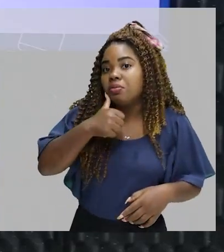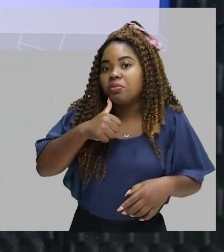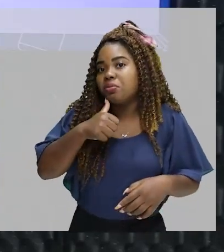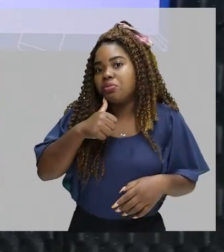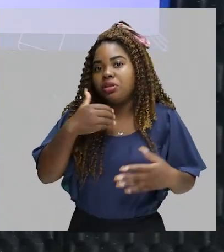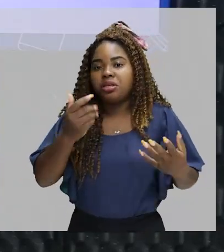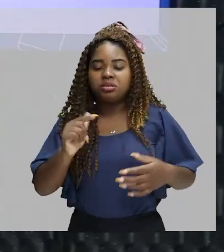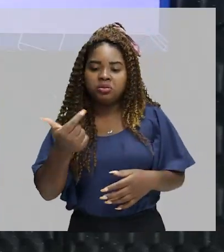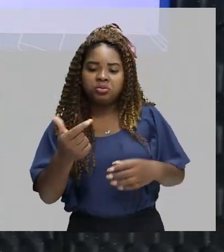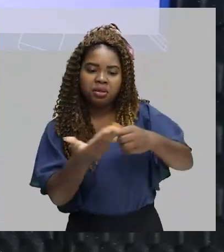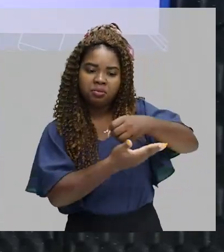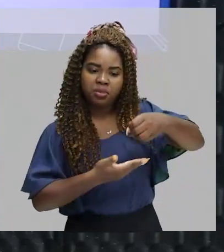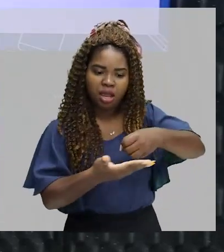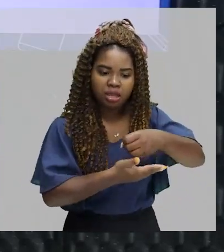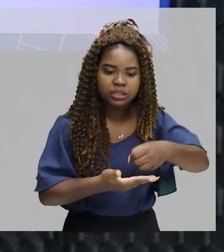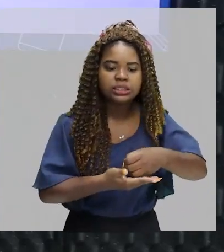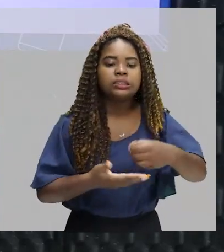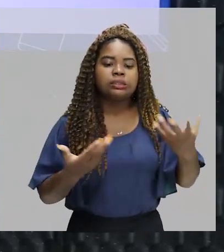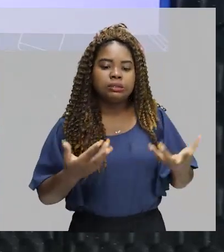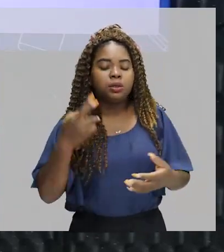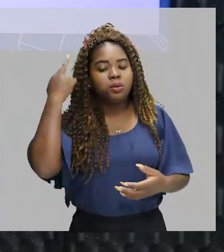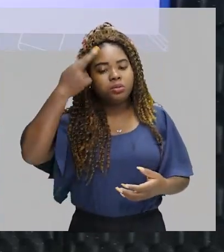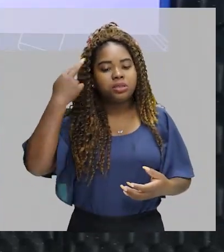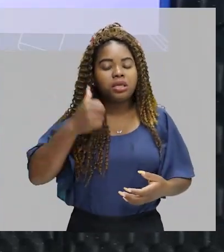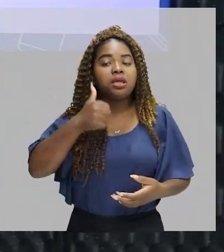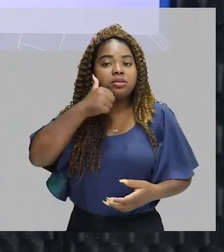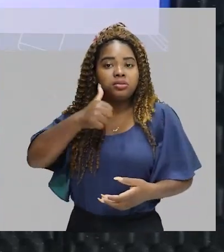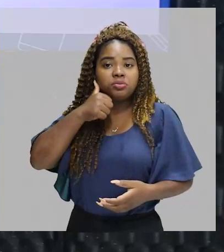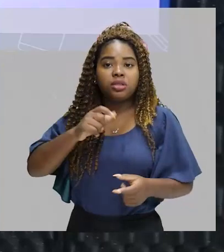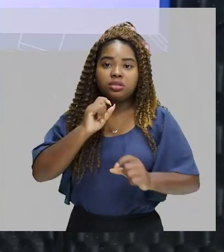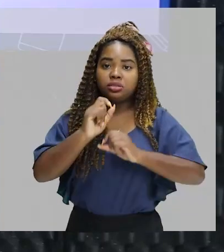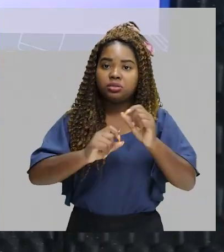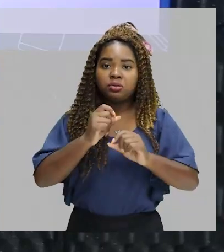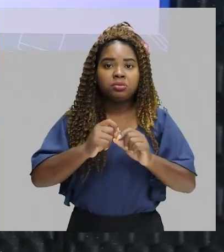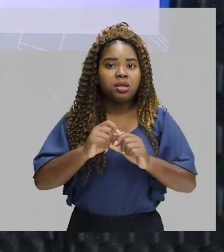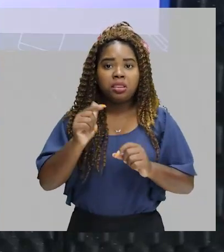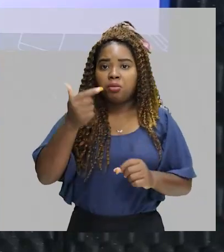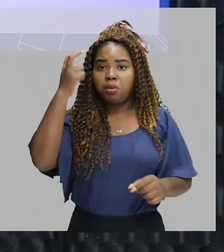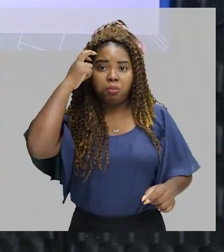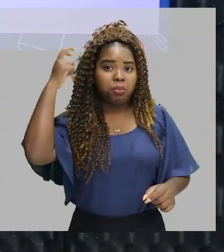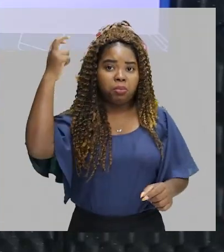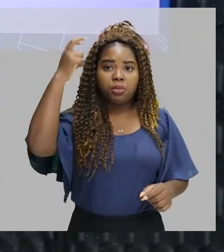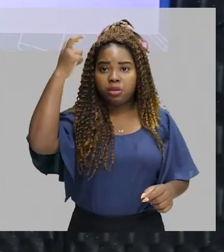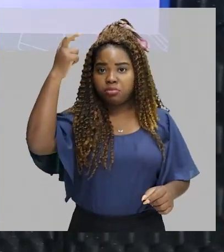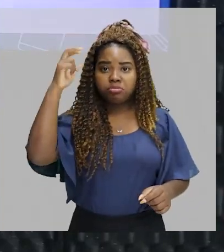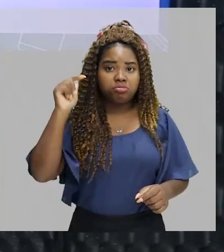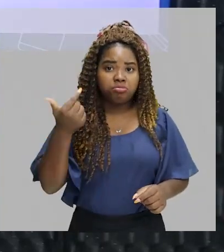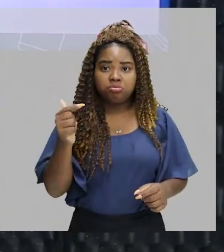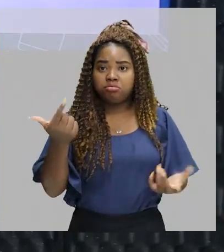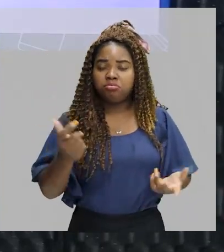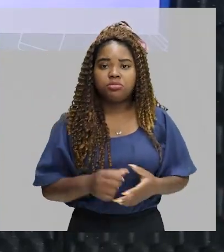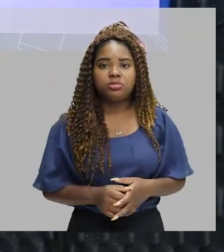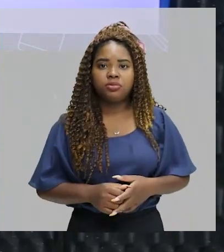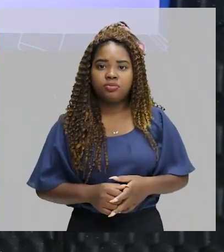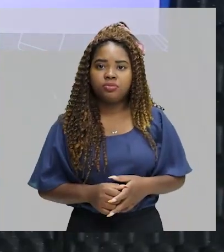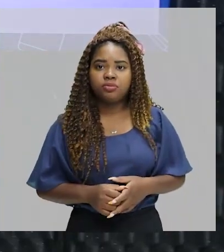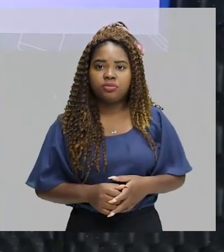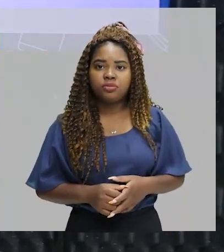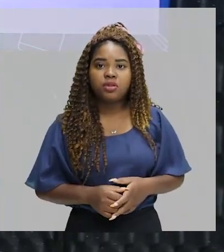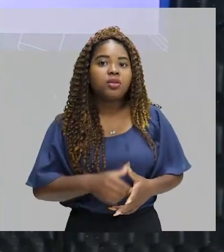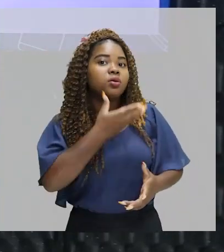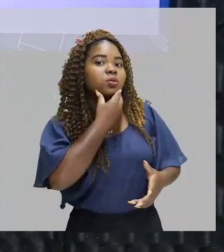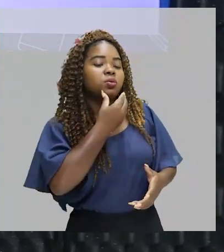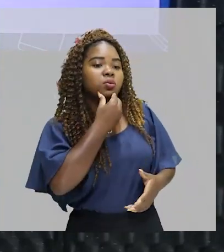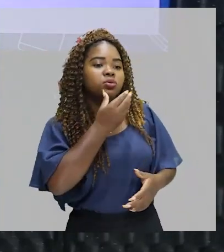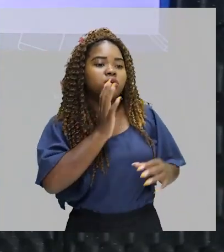na razão de que as mulheres são, entre aspas, inferiores aos homens. As pessoas que pensam sistematicamente dessa